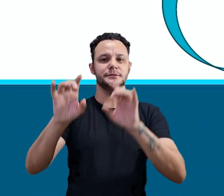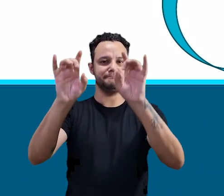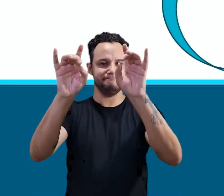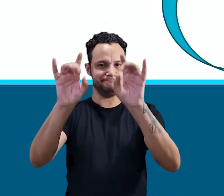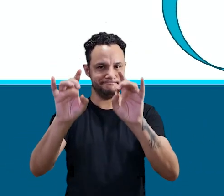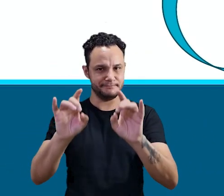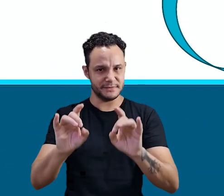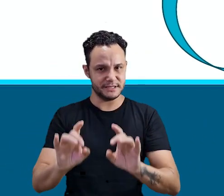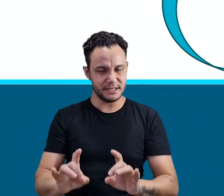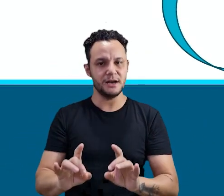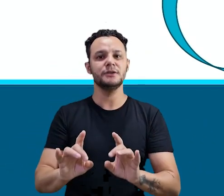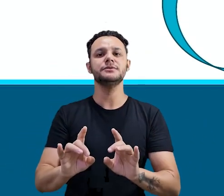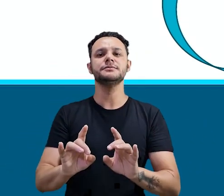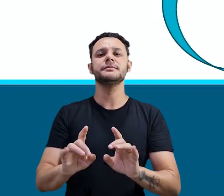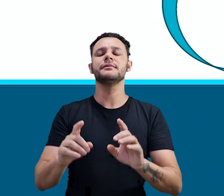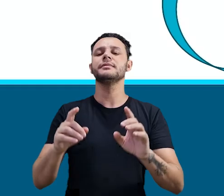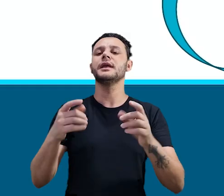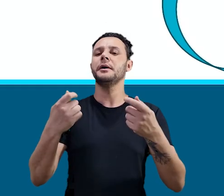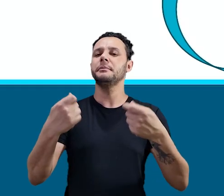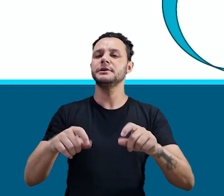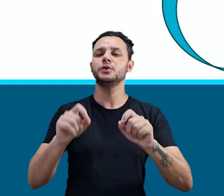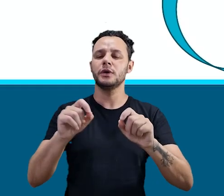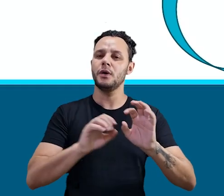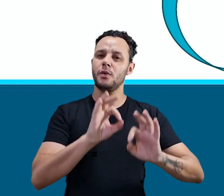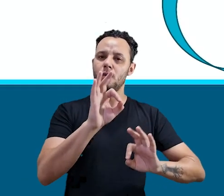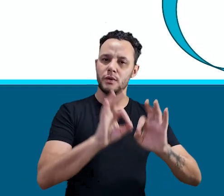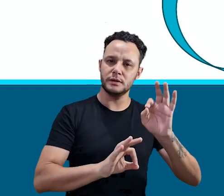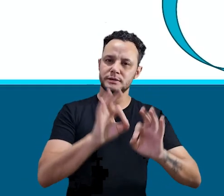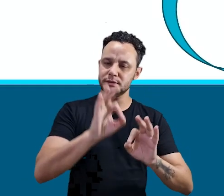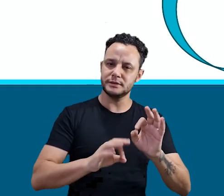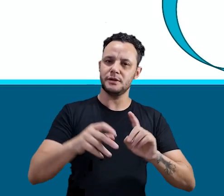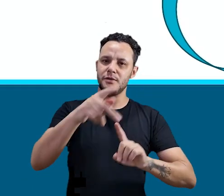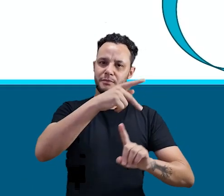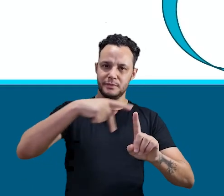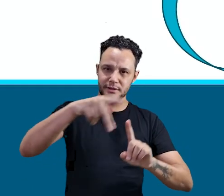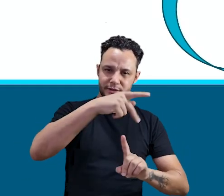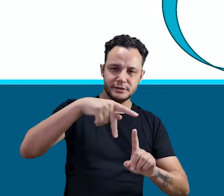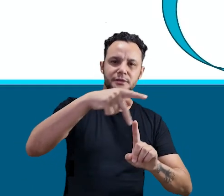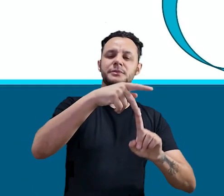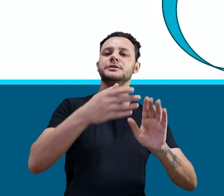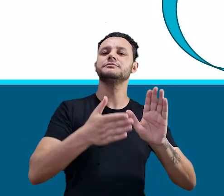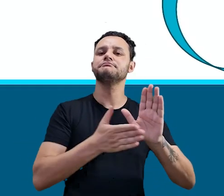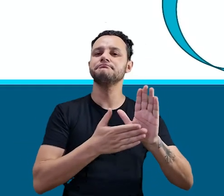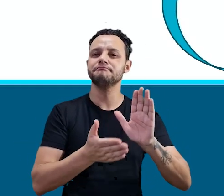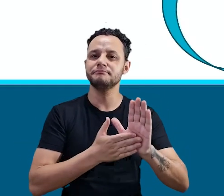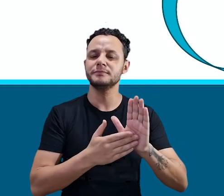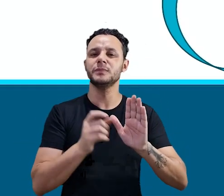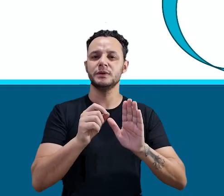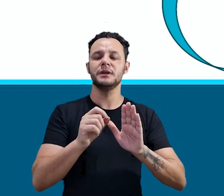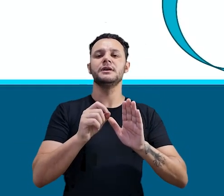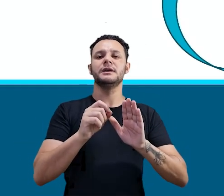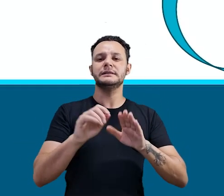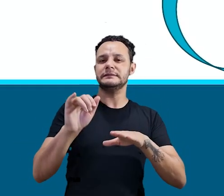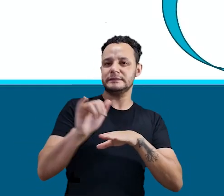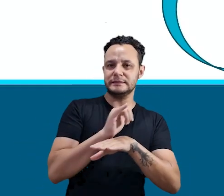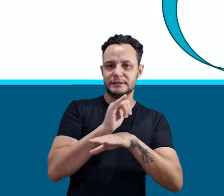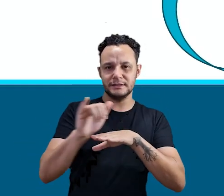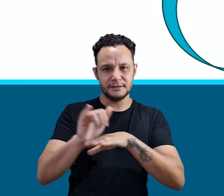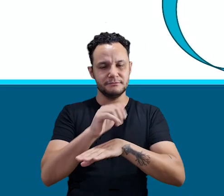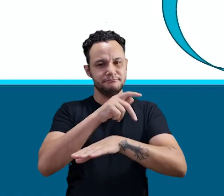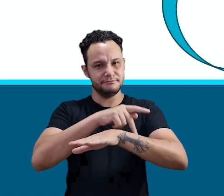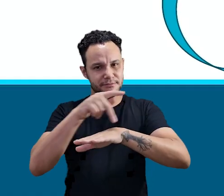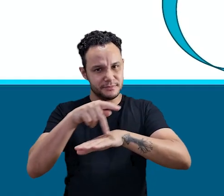da educação especial e que se destina à organização, planejamento e proposição de recursos